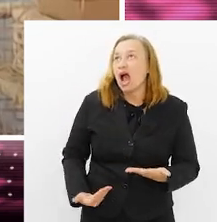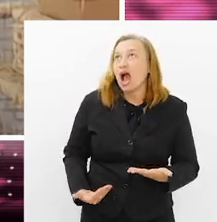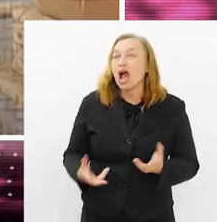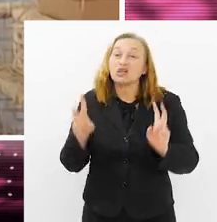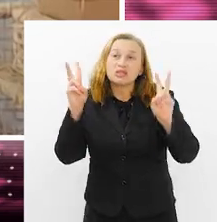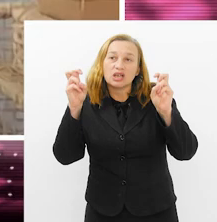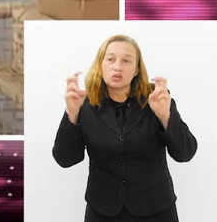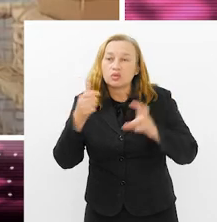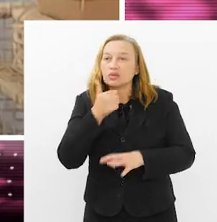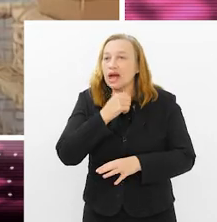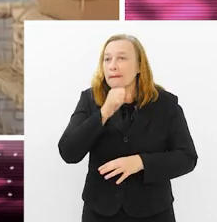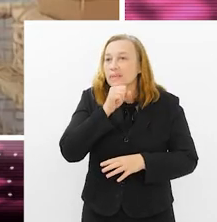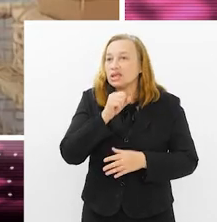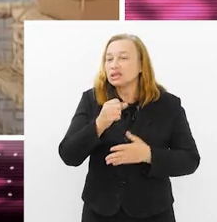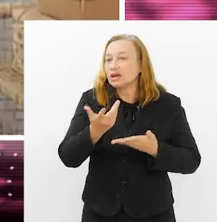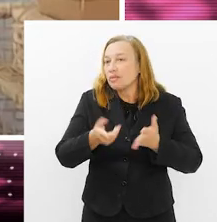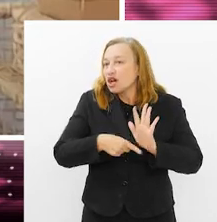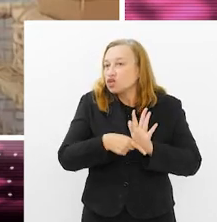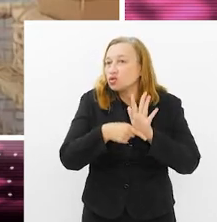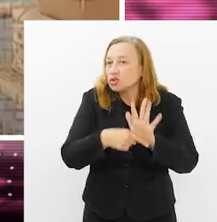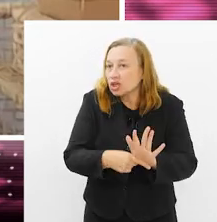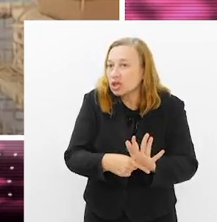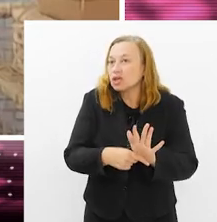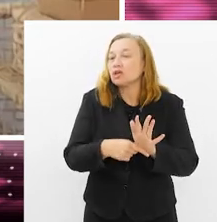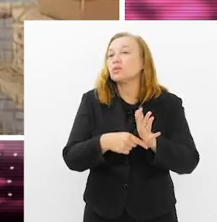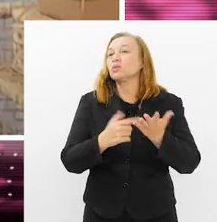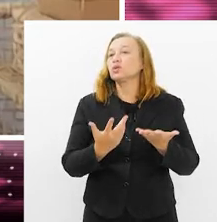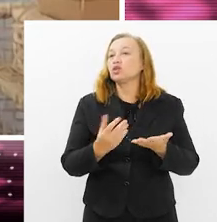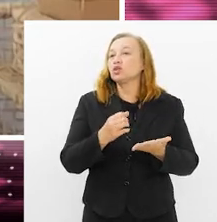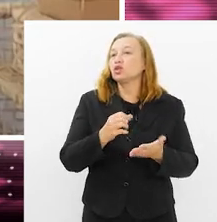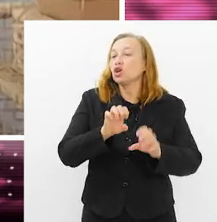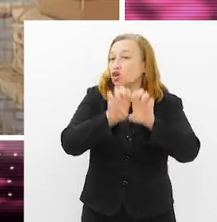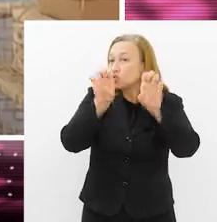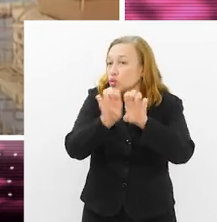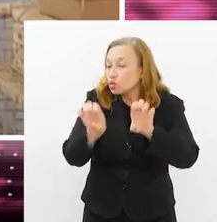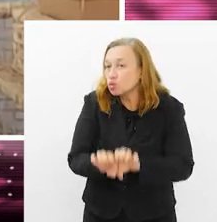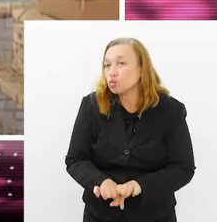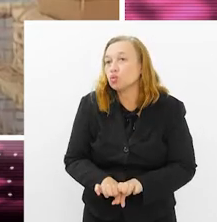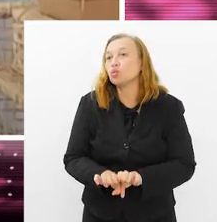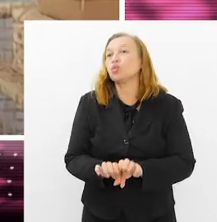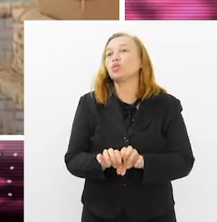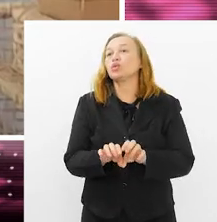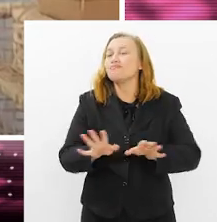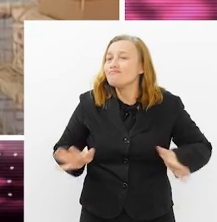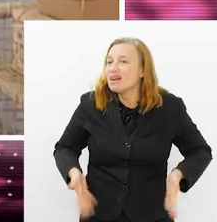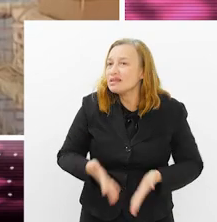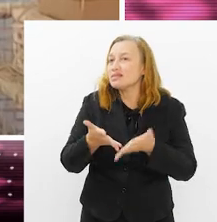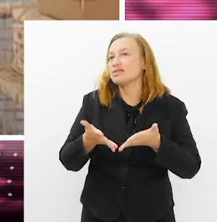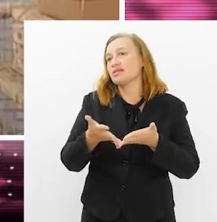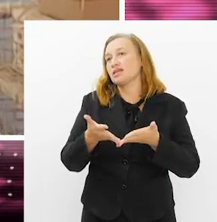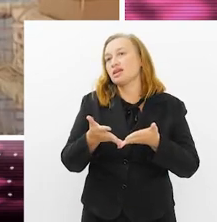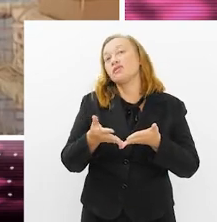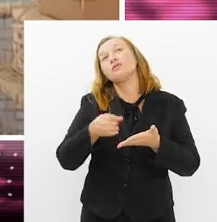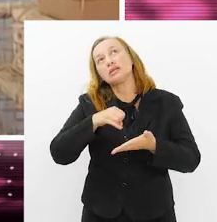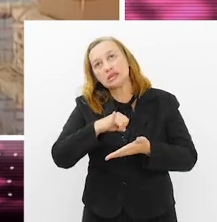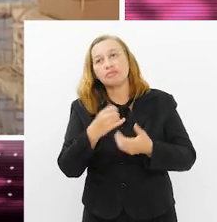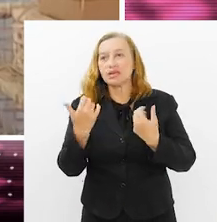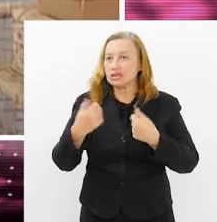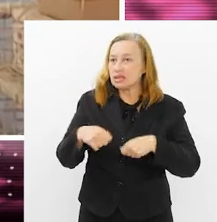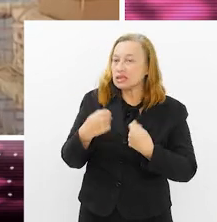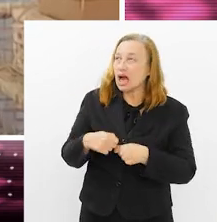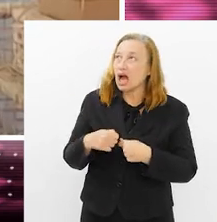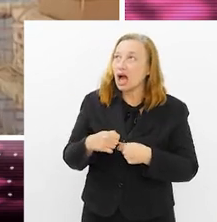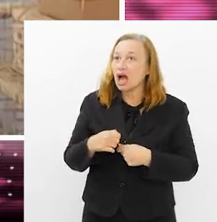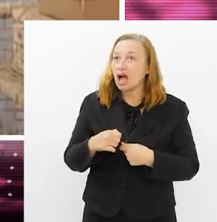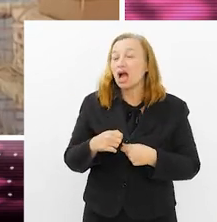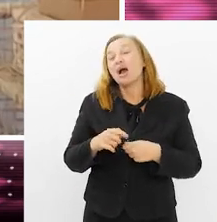na questão das mães, né? Dando mais respaldo, mais suporte, mais infraestrutura, mais incentivo, se for o